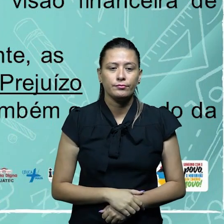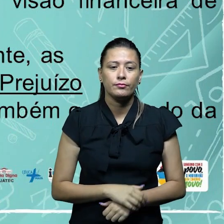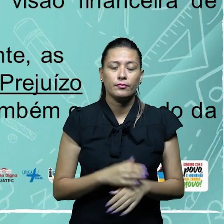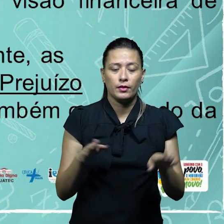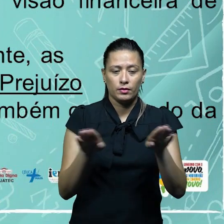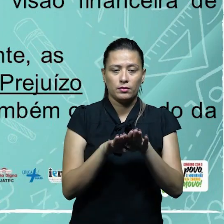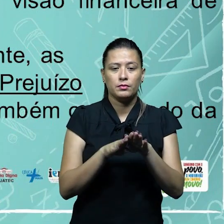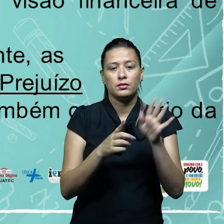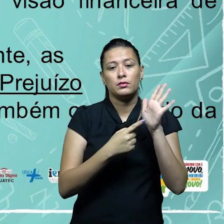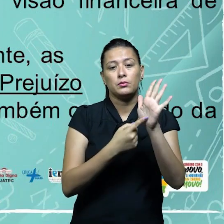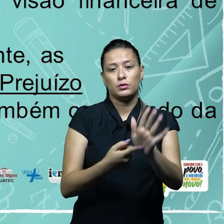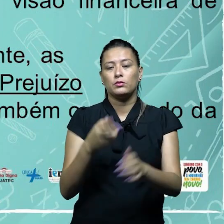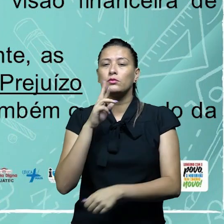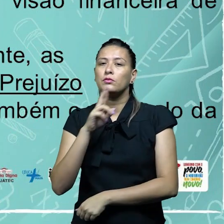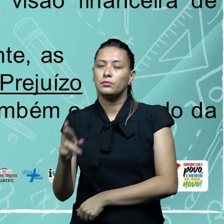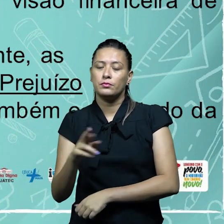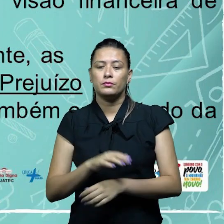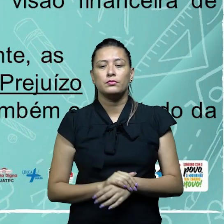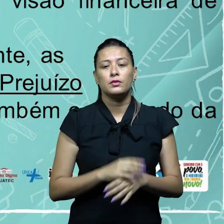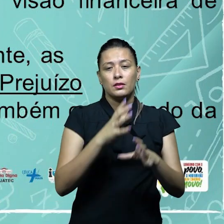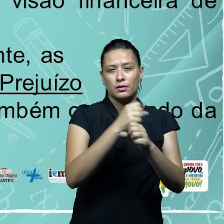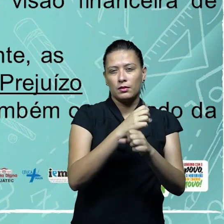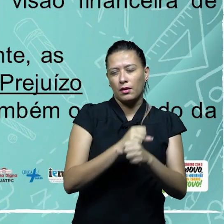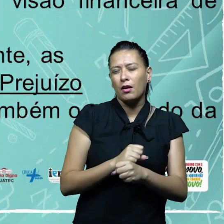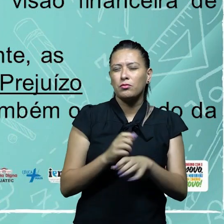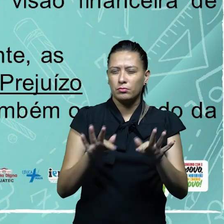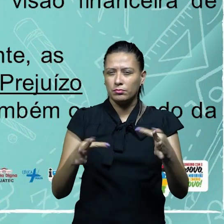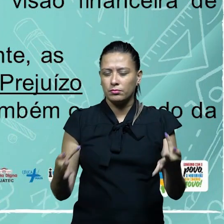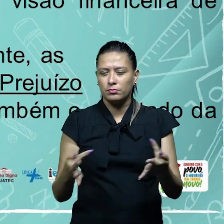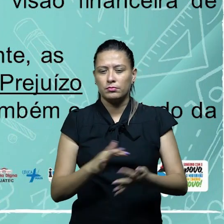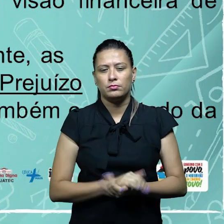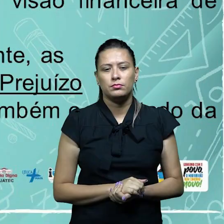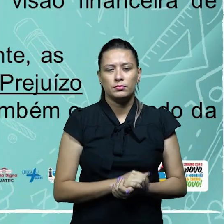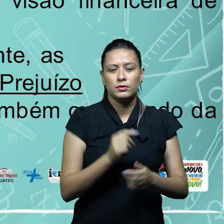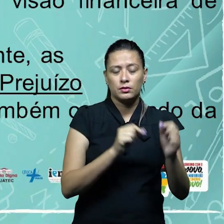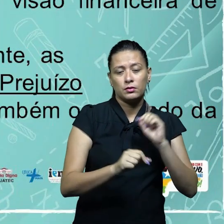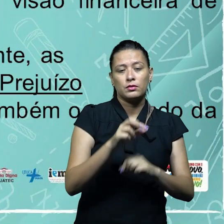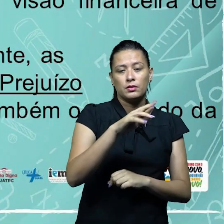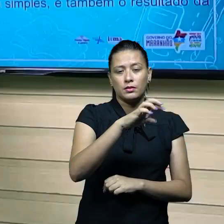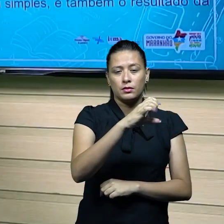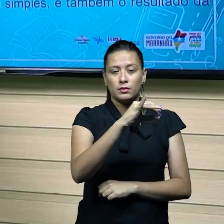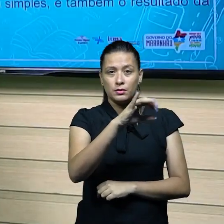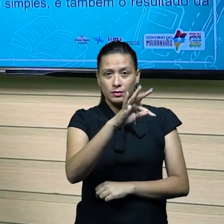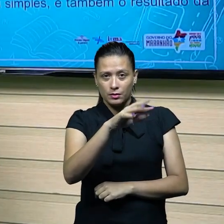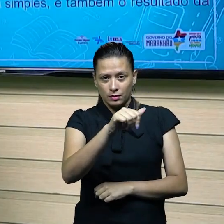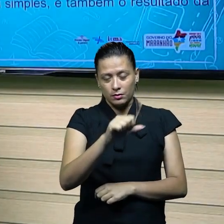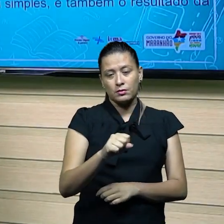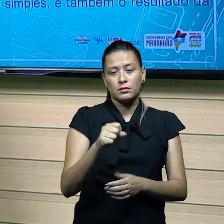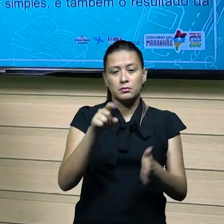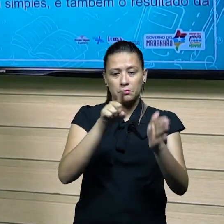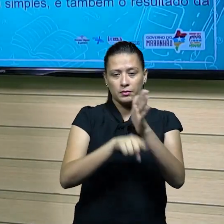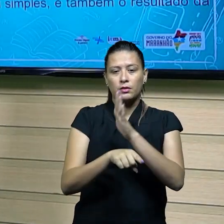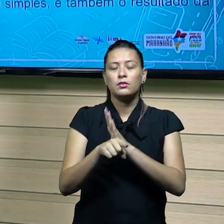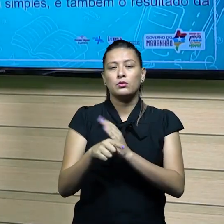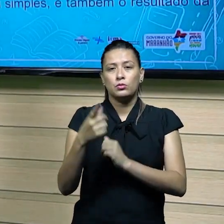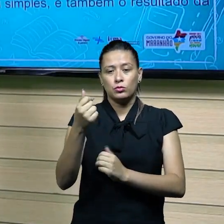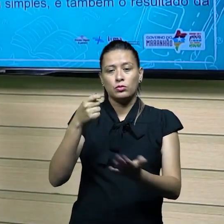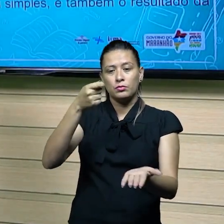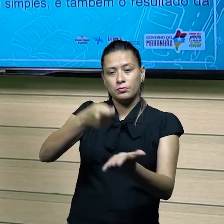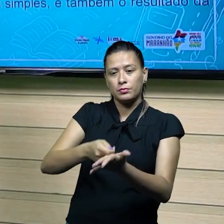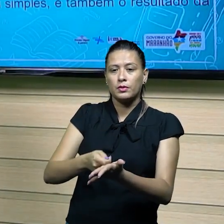as receitas menos o desembolso, ou seja, os gastos, e vai me decidir se eu tenho lucro ou prejuízo. Vamos citar exemplo? Vamos lá, vamos supor que eu